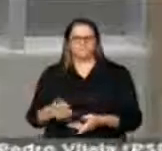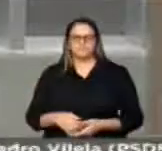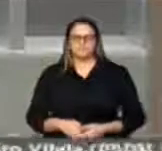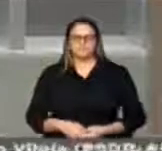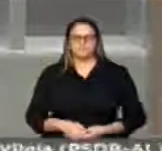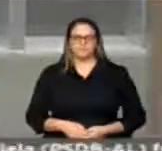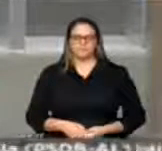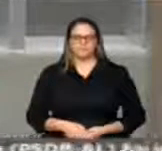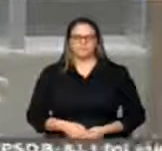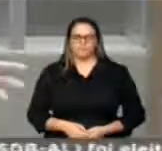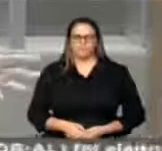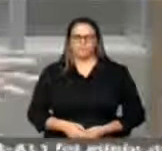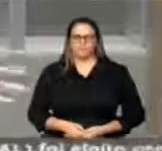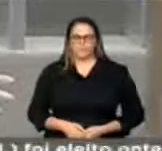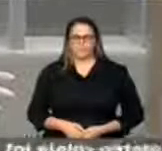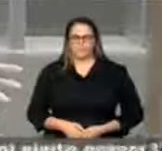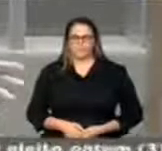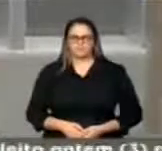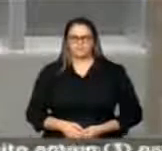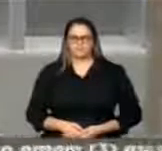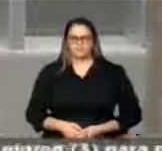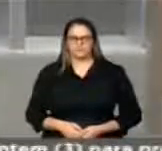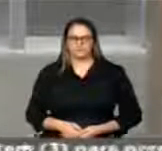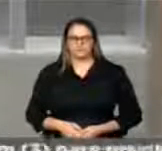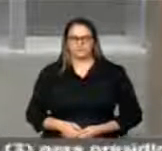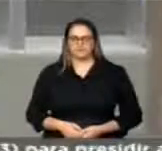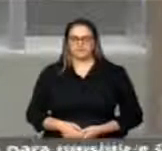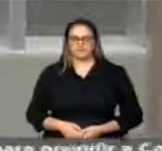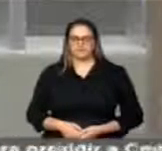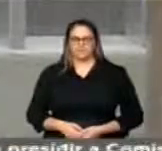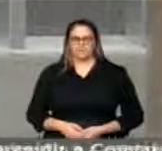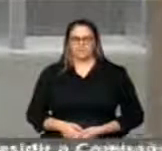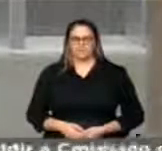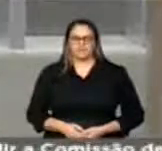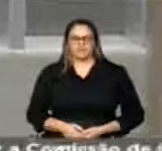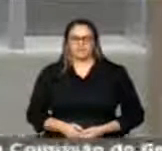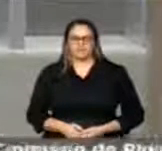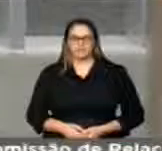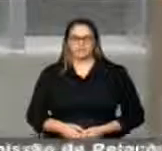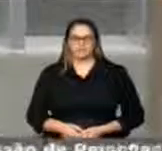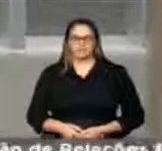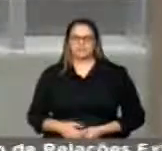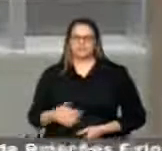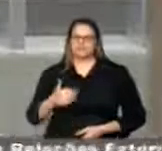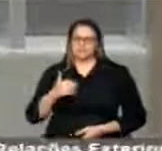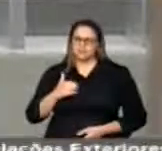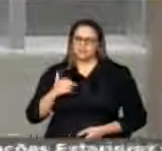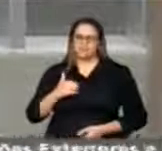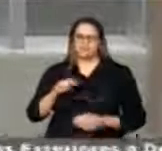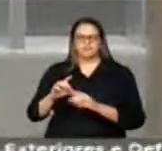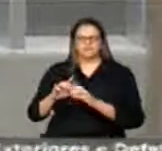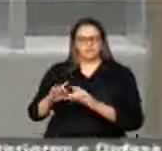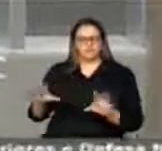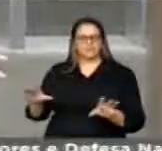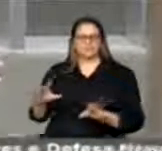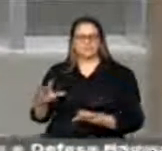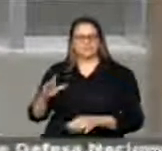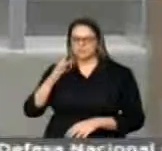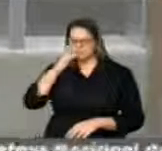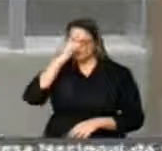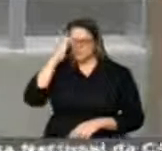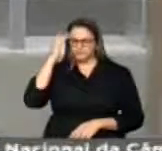bom a gente fazer o que eu fiz aqui. Eu estava na frente, mas tinha que falar antes de mim o Ivan Valente. Dois